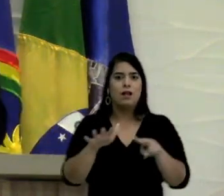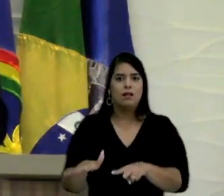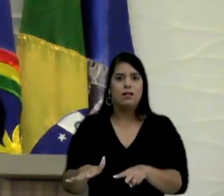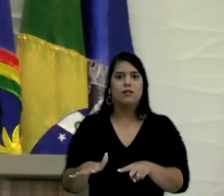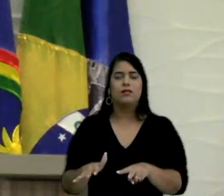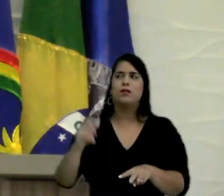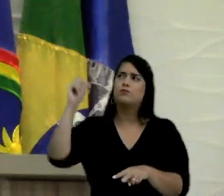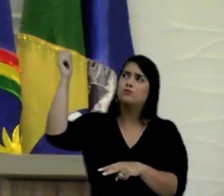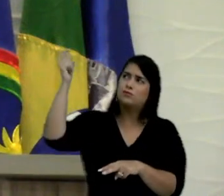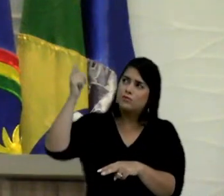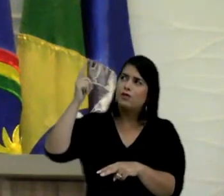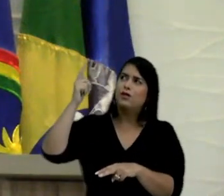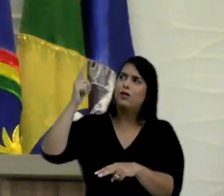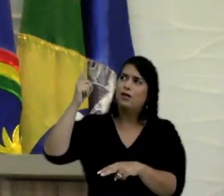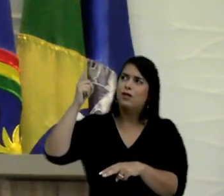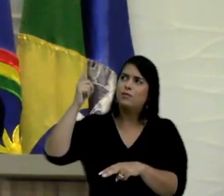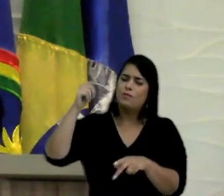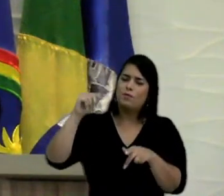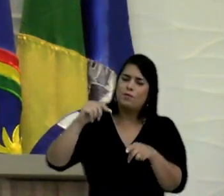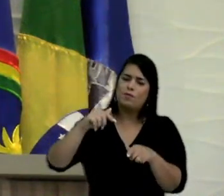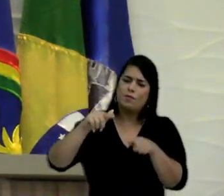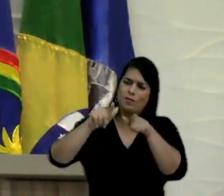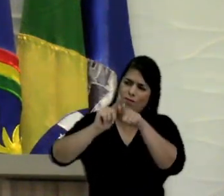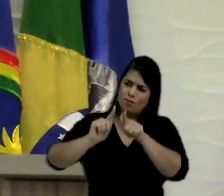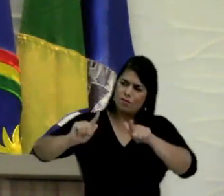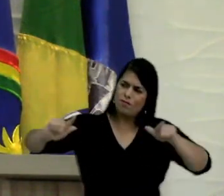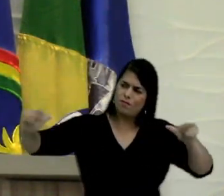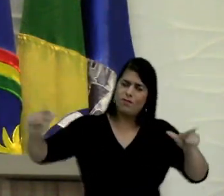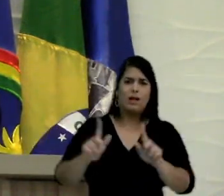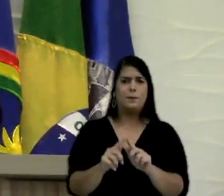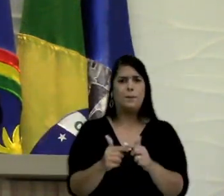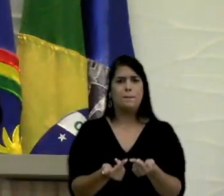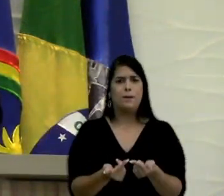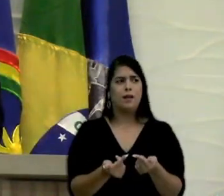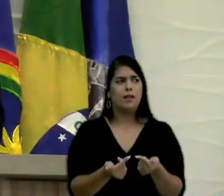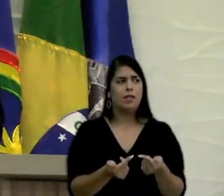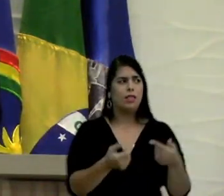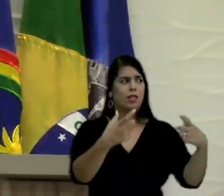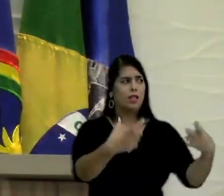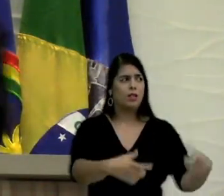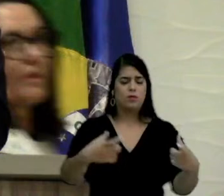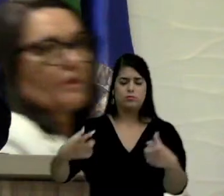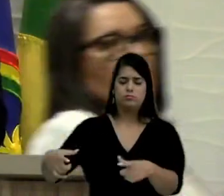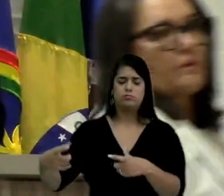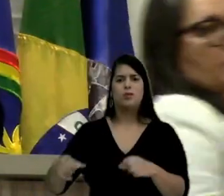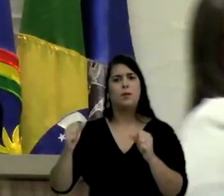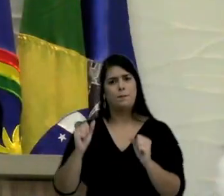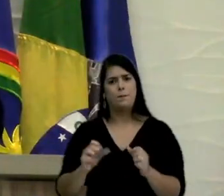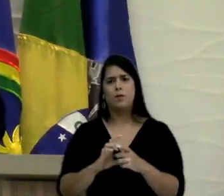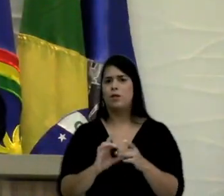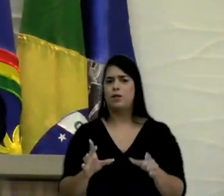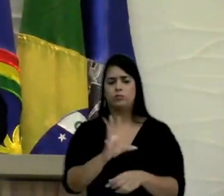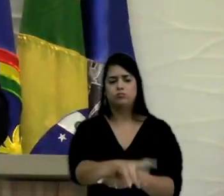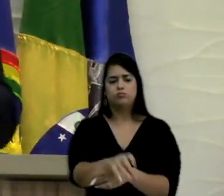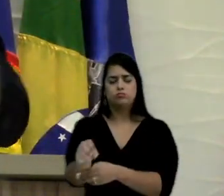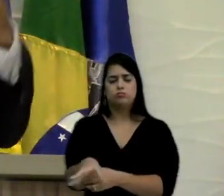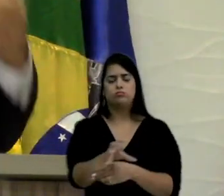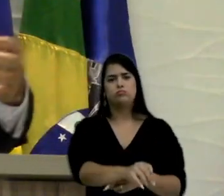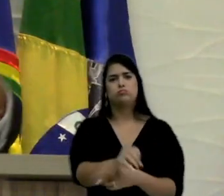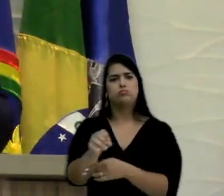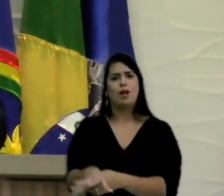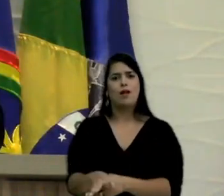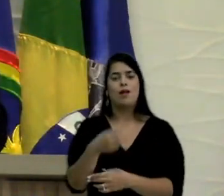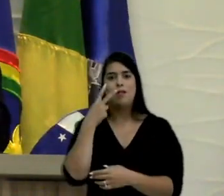mais sol com escassez de chuva mas muitos pedaços de terra foram possíveis arar nessa região do Agreste e a gente vê a